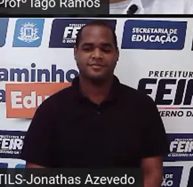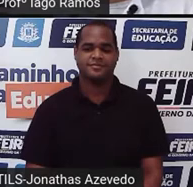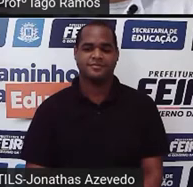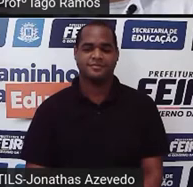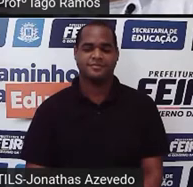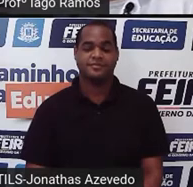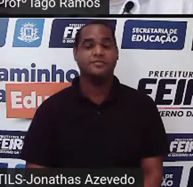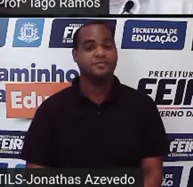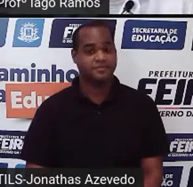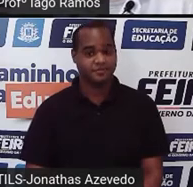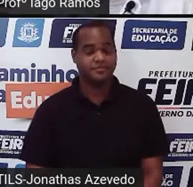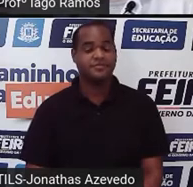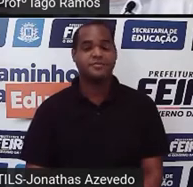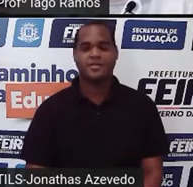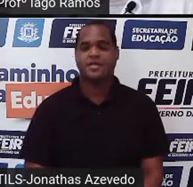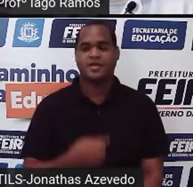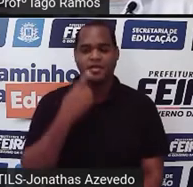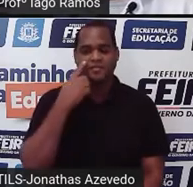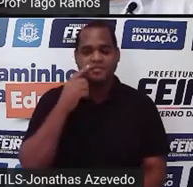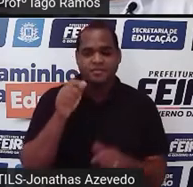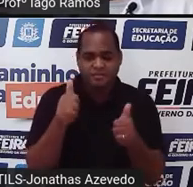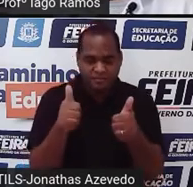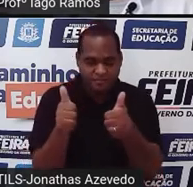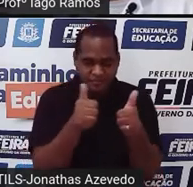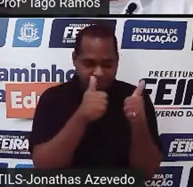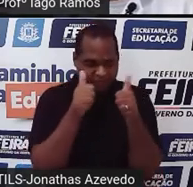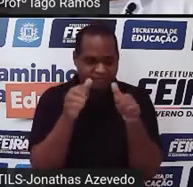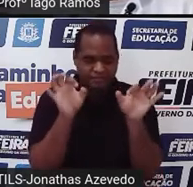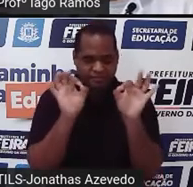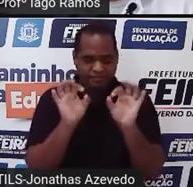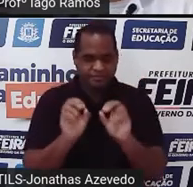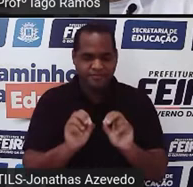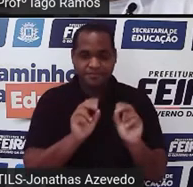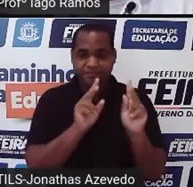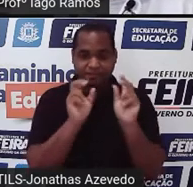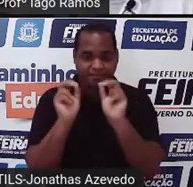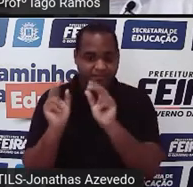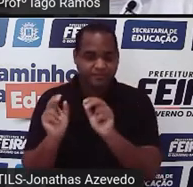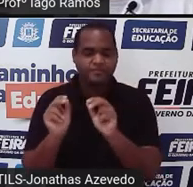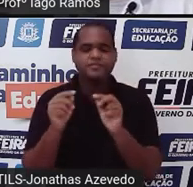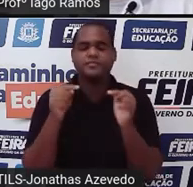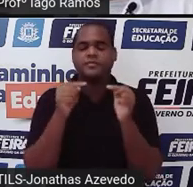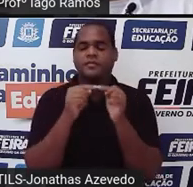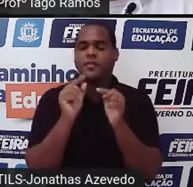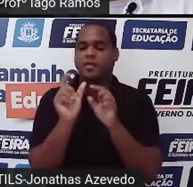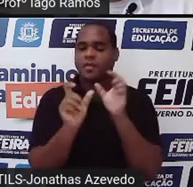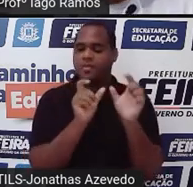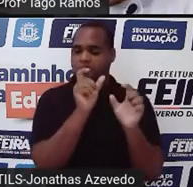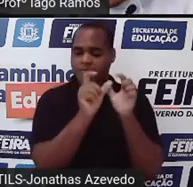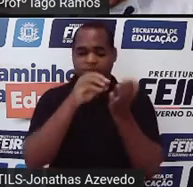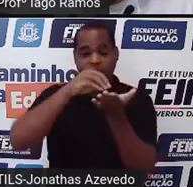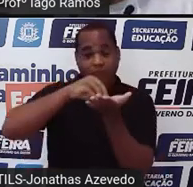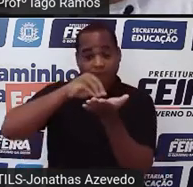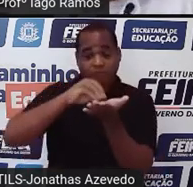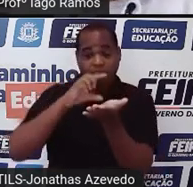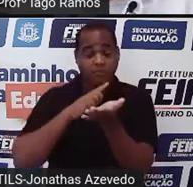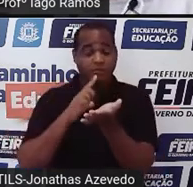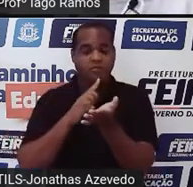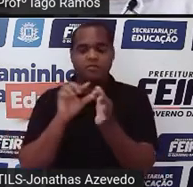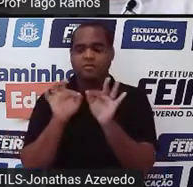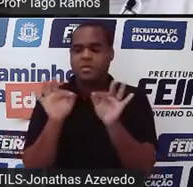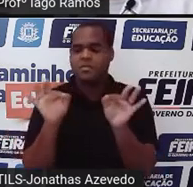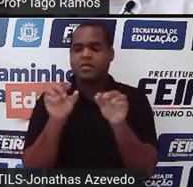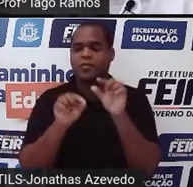e Prontinho E aí faz suas palavras que tá faltando nessa